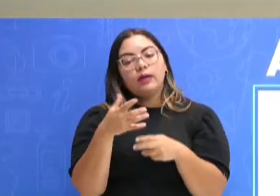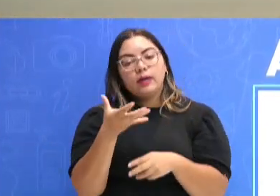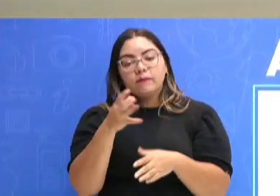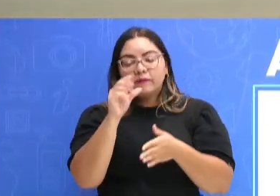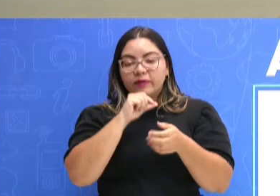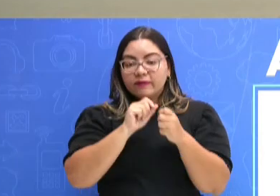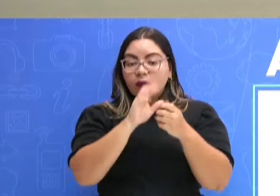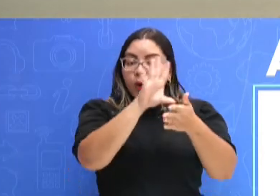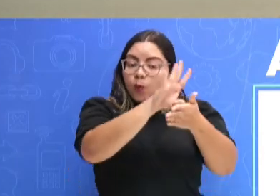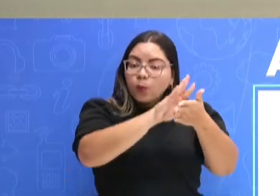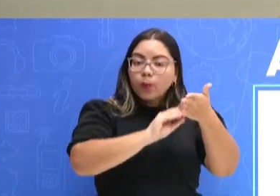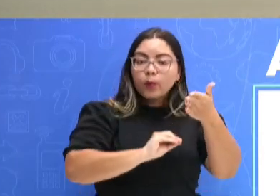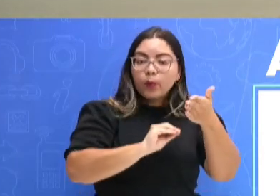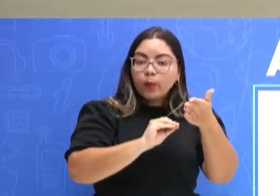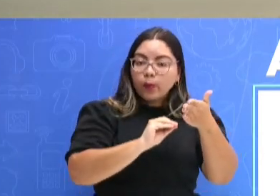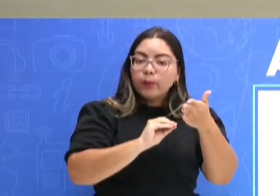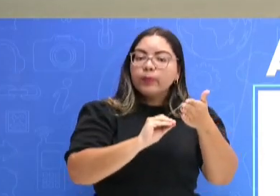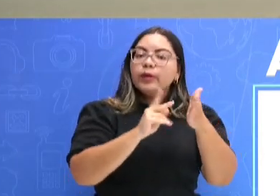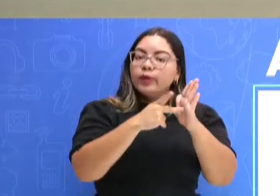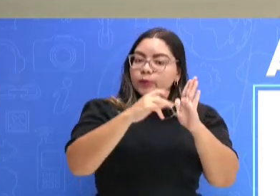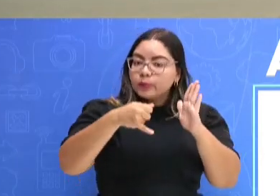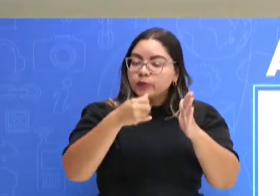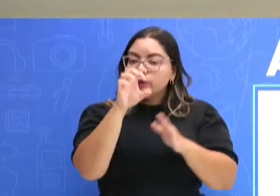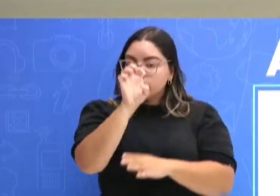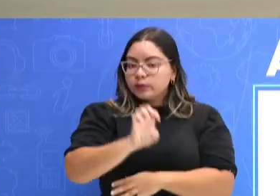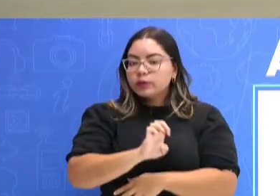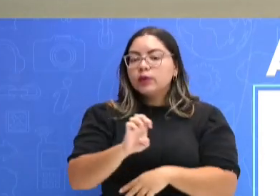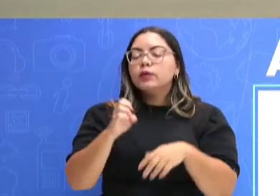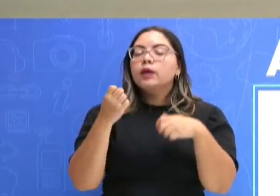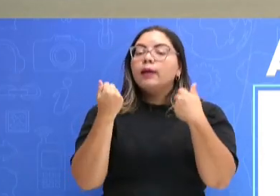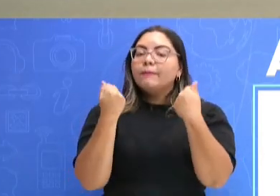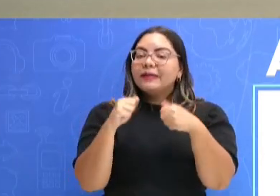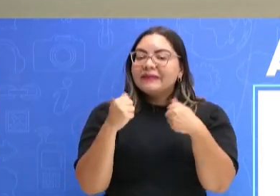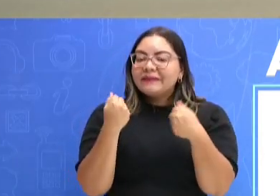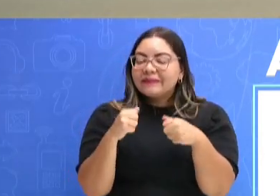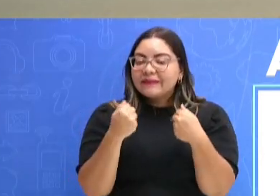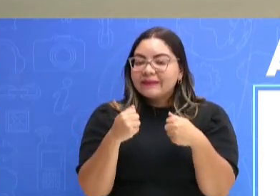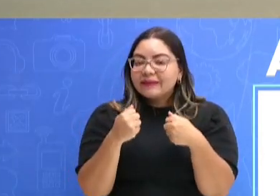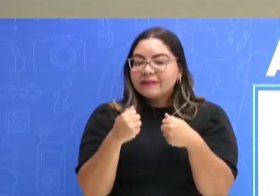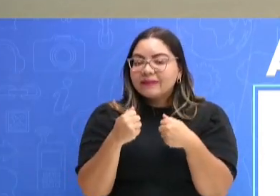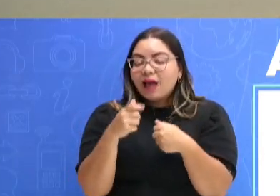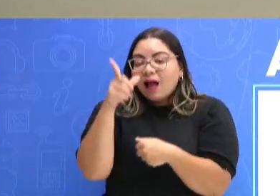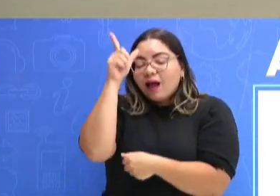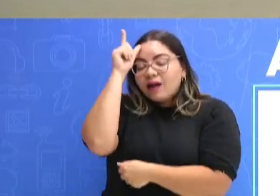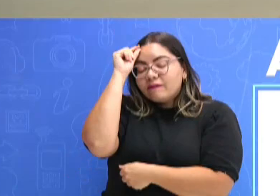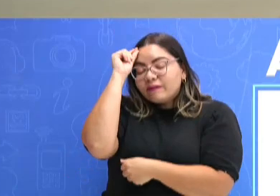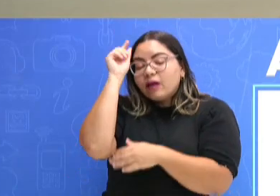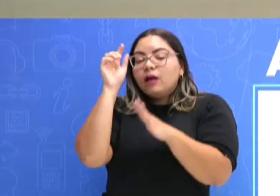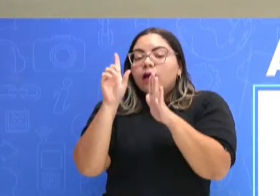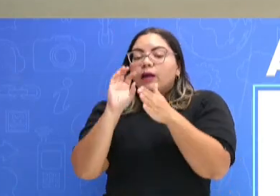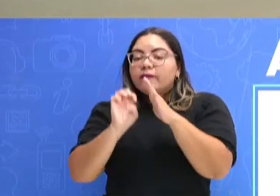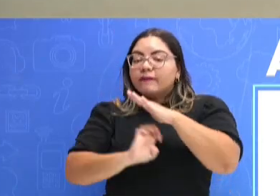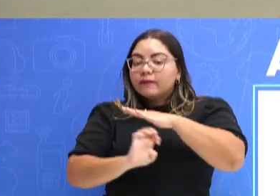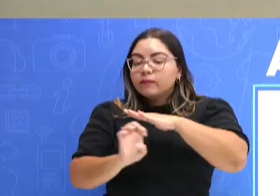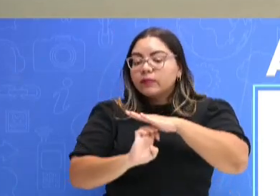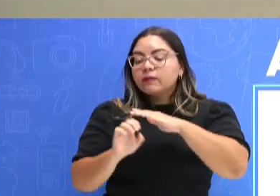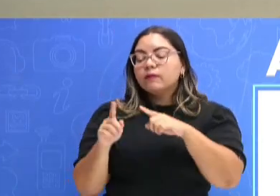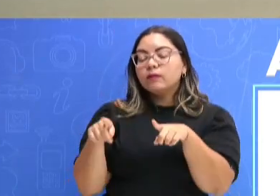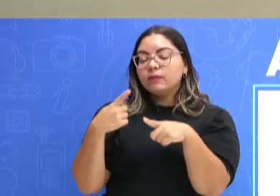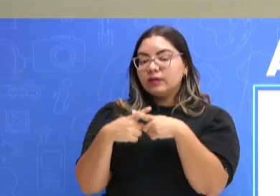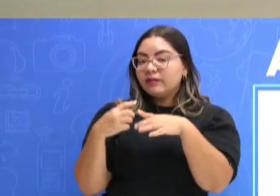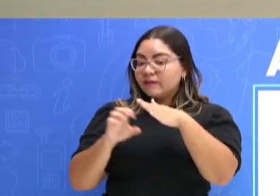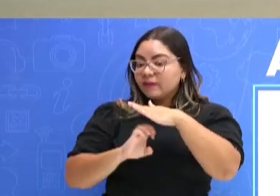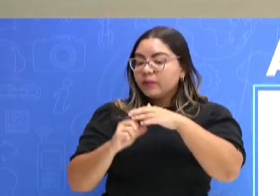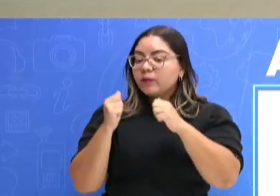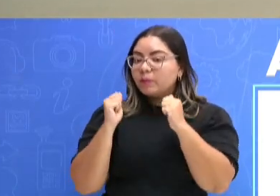governo do estado, porque a gente entende que é um bom projeto, claro, e que a gente precisa dar um fôlego para os comerciantes e os empresários de Caxias, para que eles possam